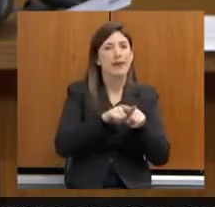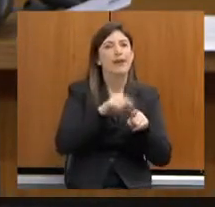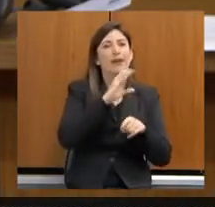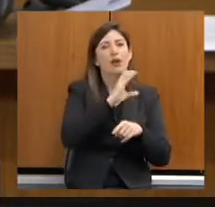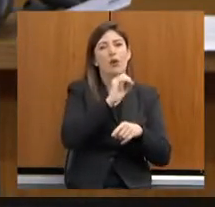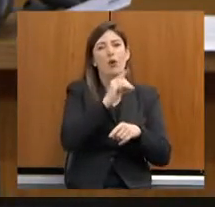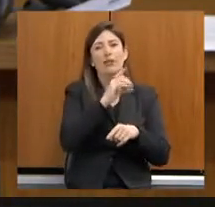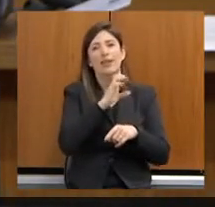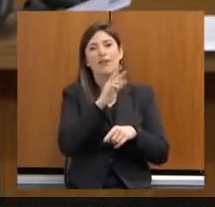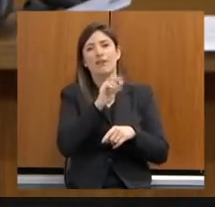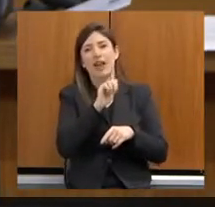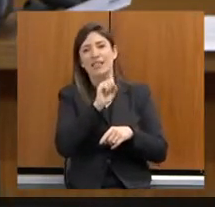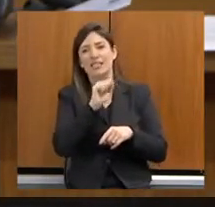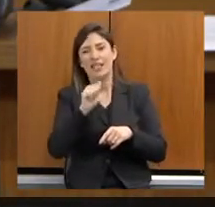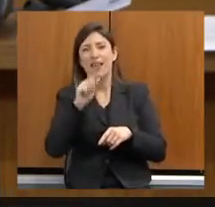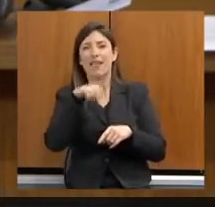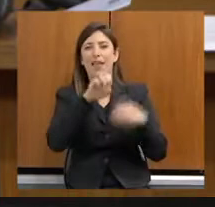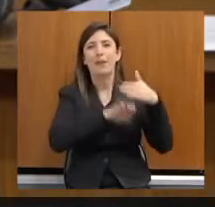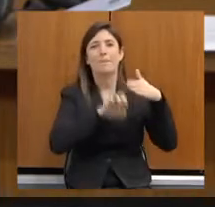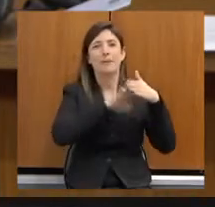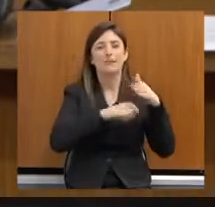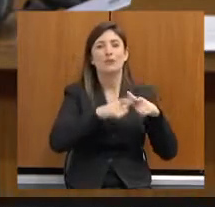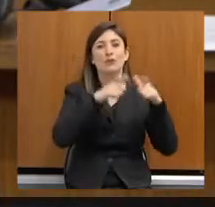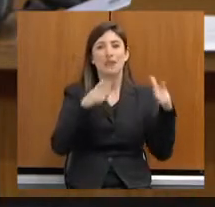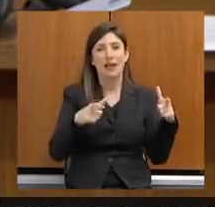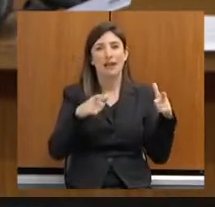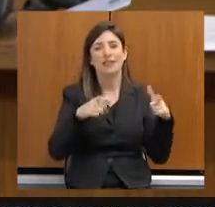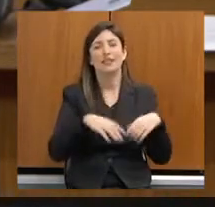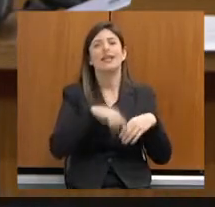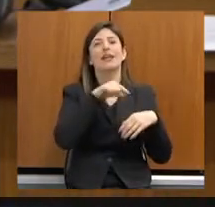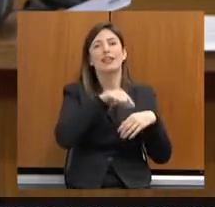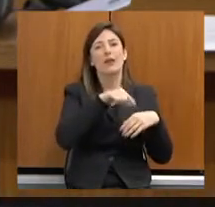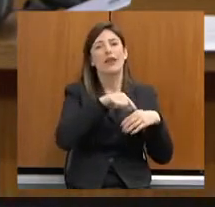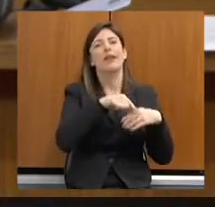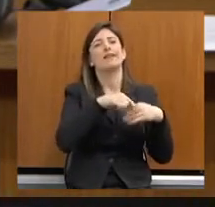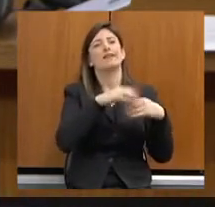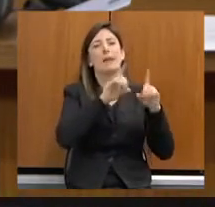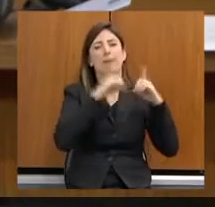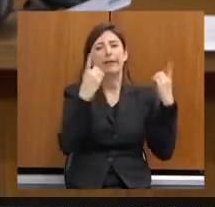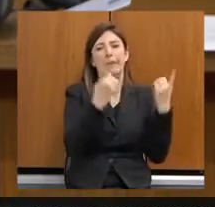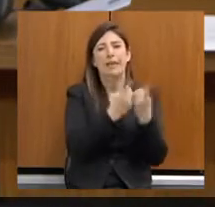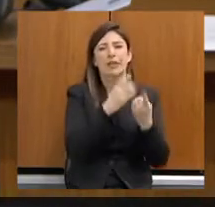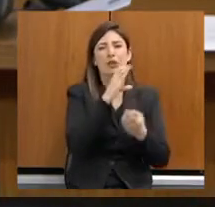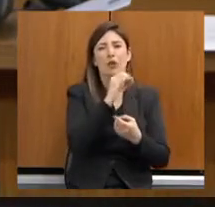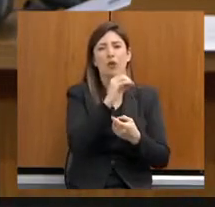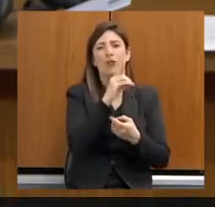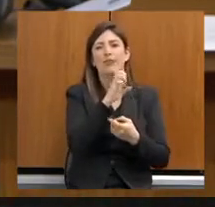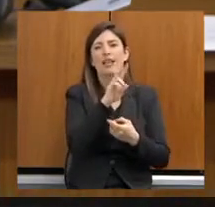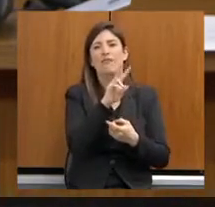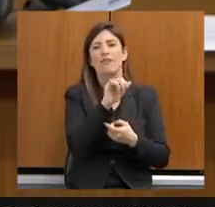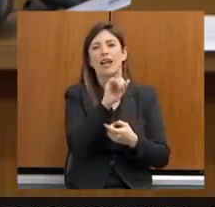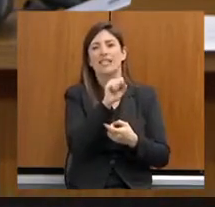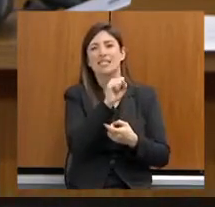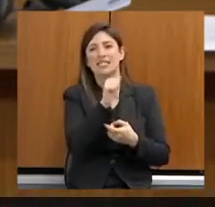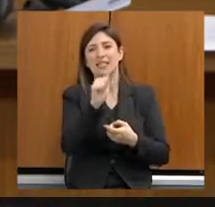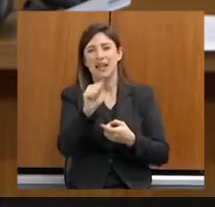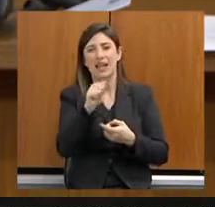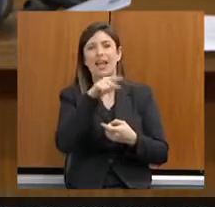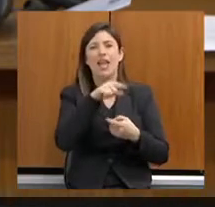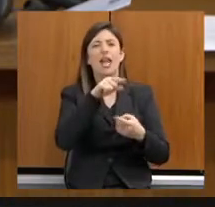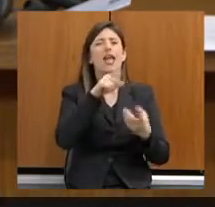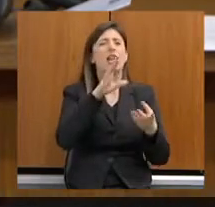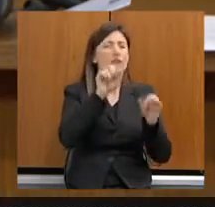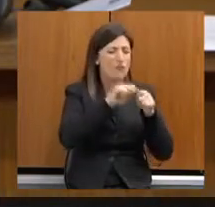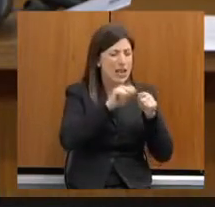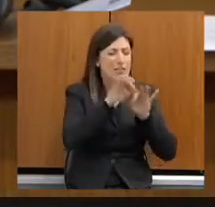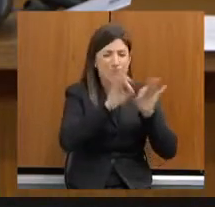empresa e tudo isso passou por todos os departamentos da cor de Várzea daqui fosse concluído Pastor pela Assembleia então foi todo